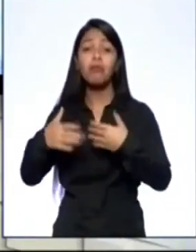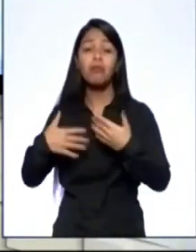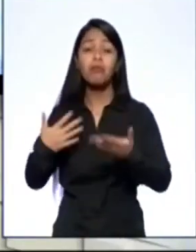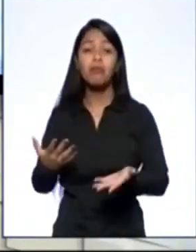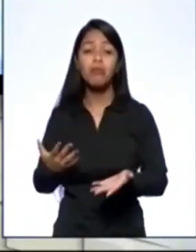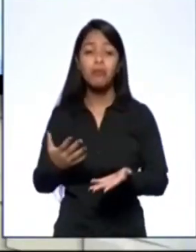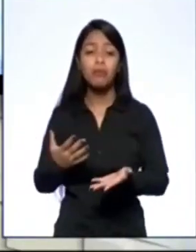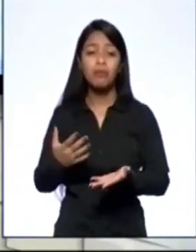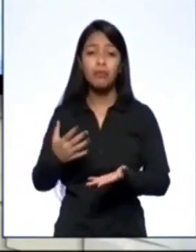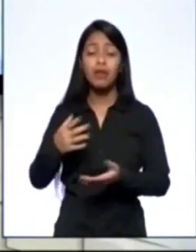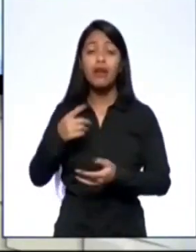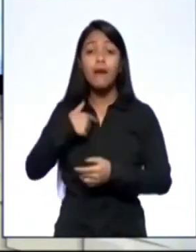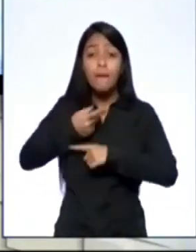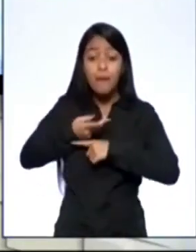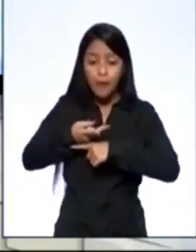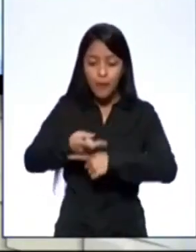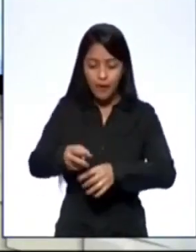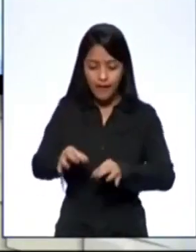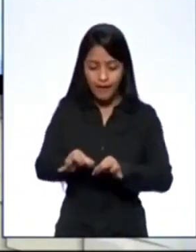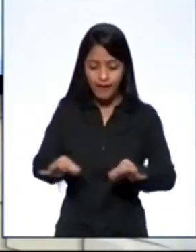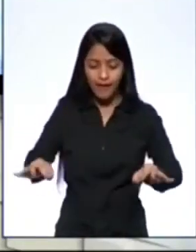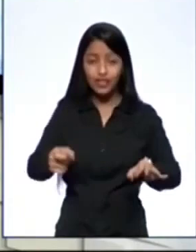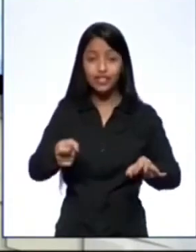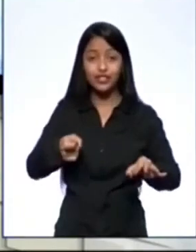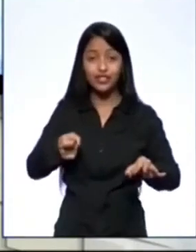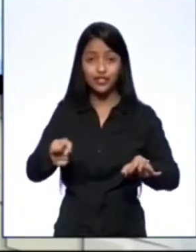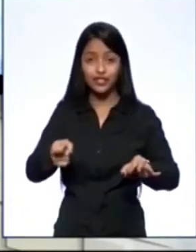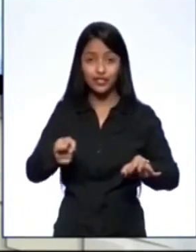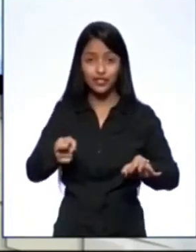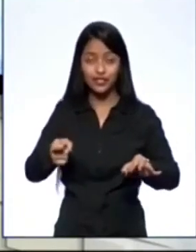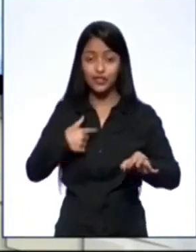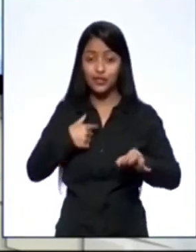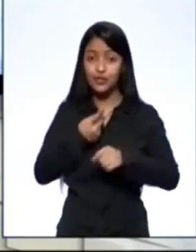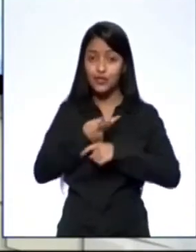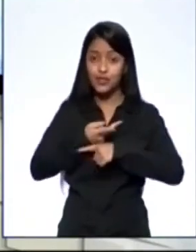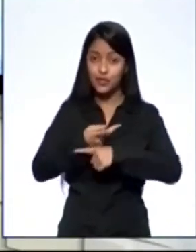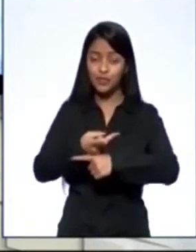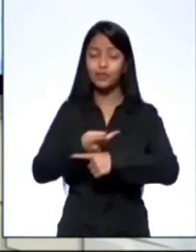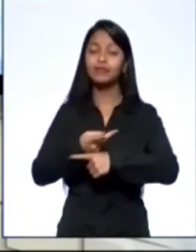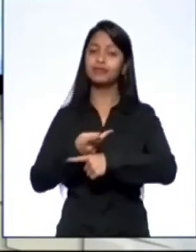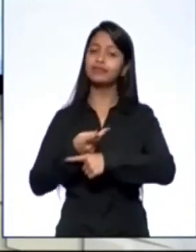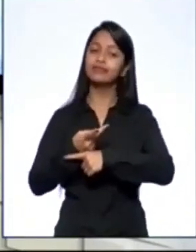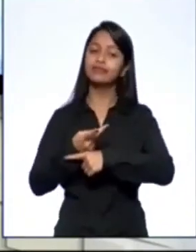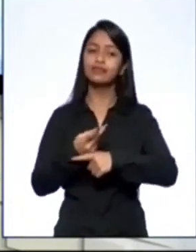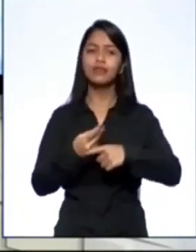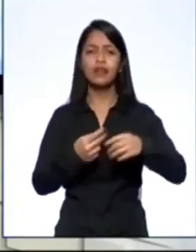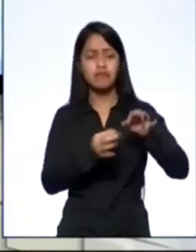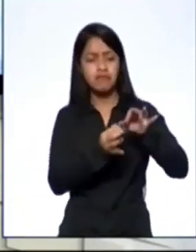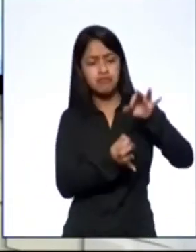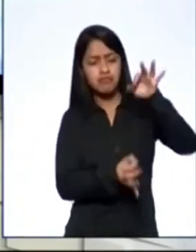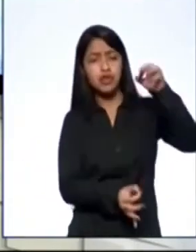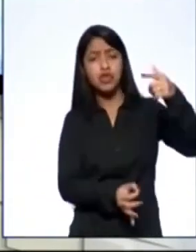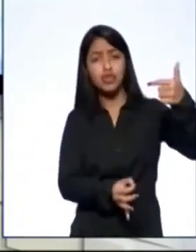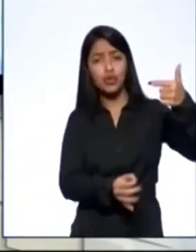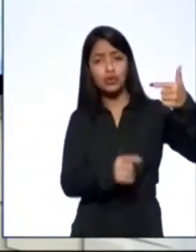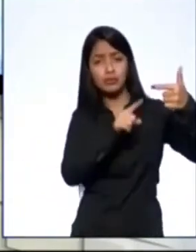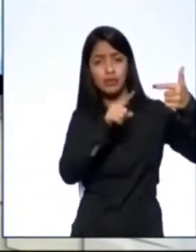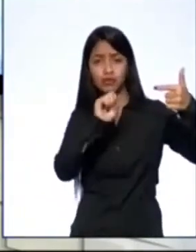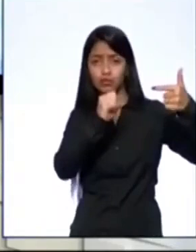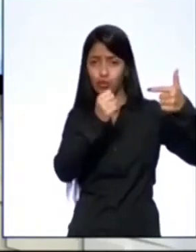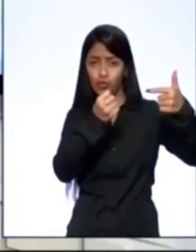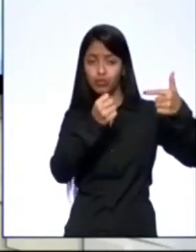procura o delta x correspondente percebeu Então dentro a y s 12 - 8